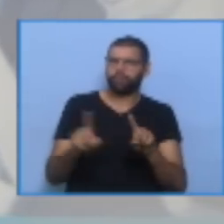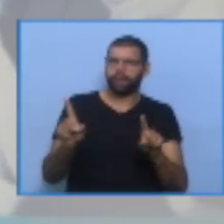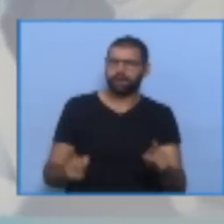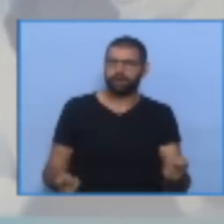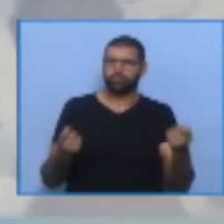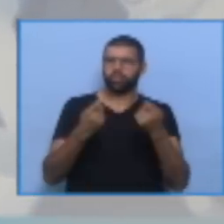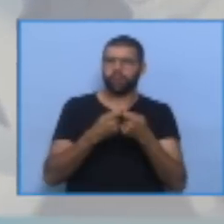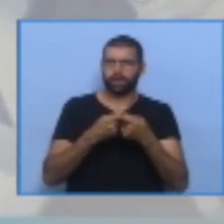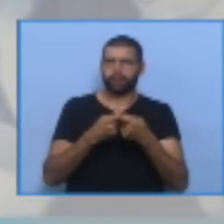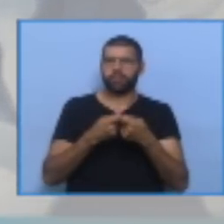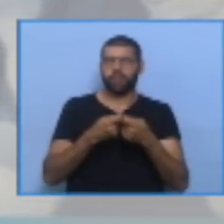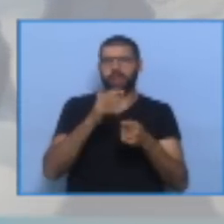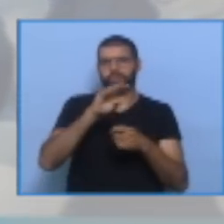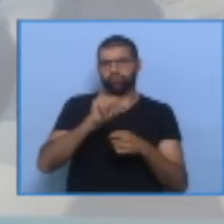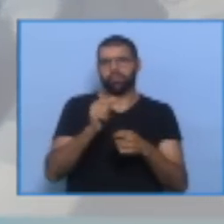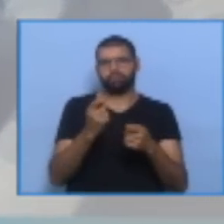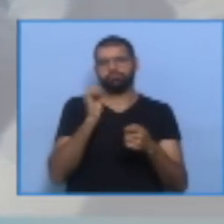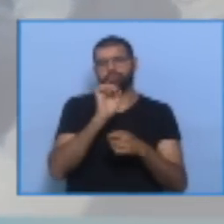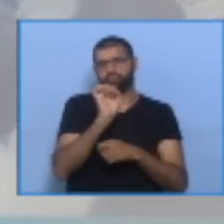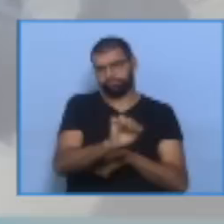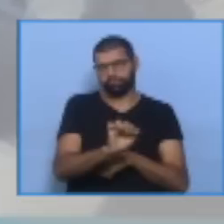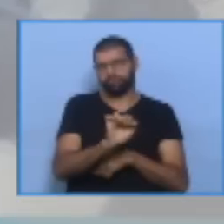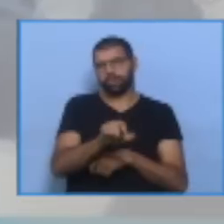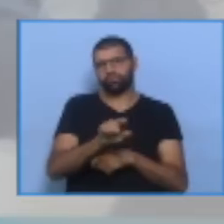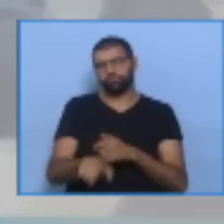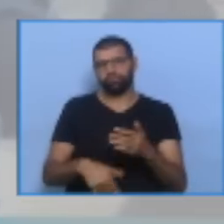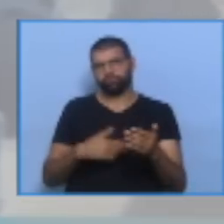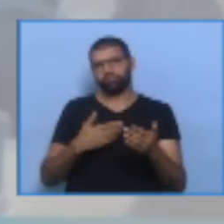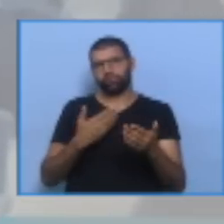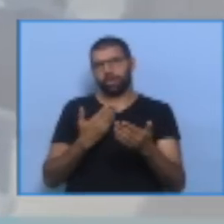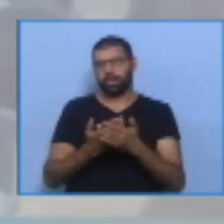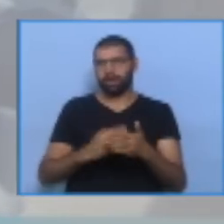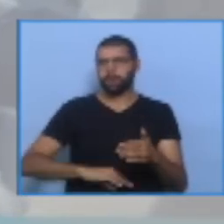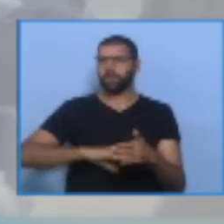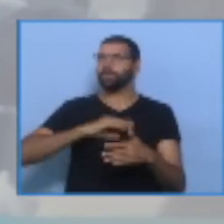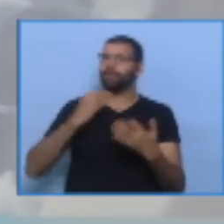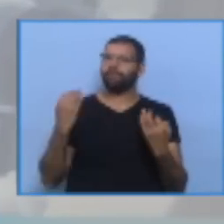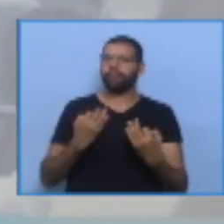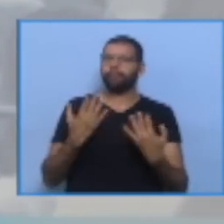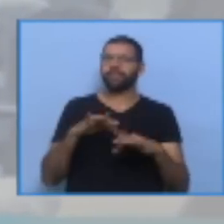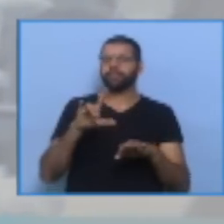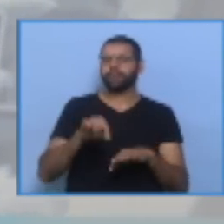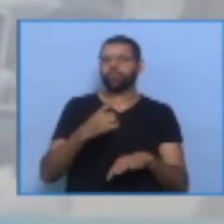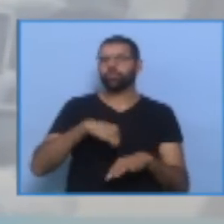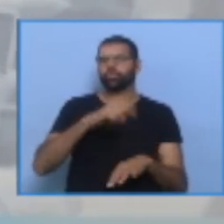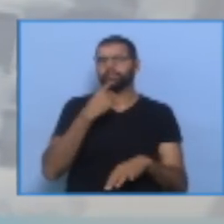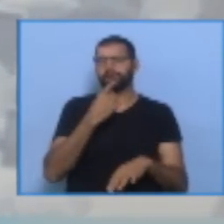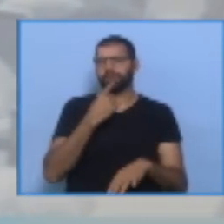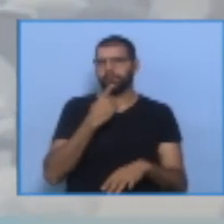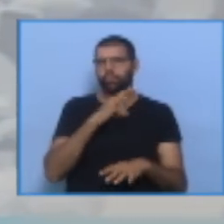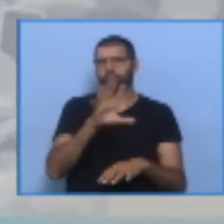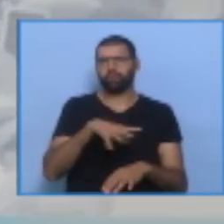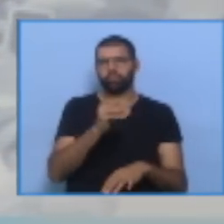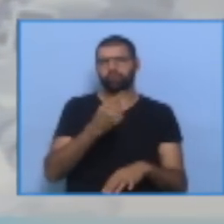adequadas à região onde estão, isto acaba, como dizia, por ser muito enriquecedor, mas por percebermos, afinal, também que o mundo